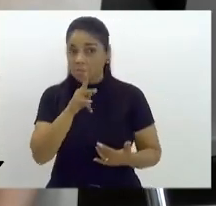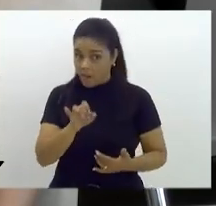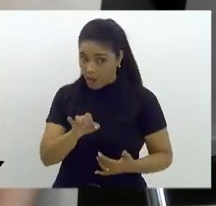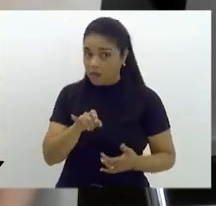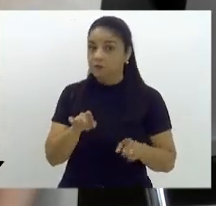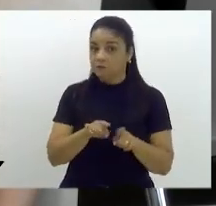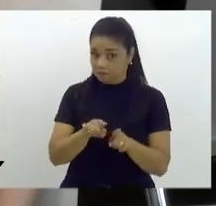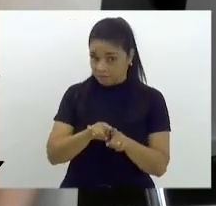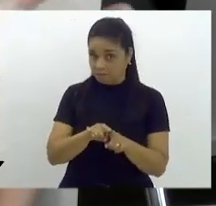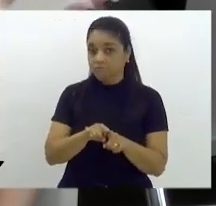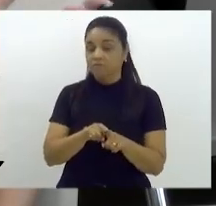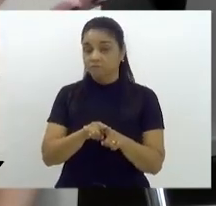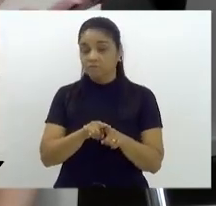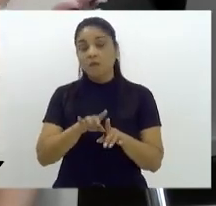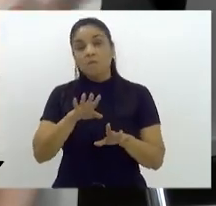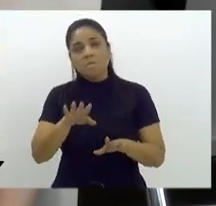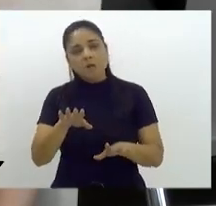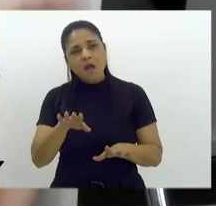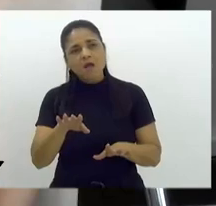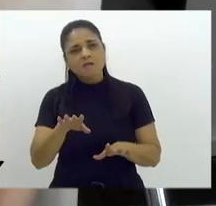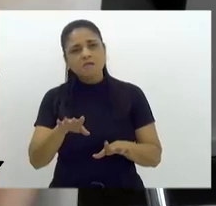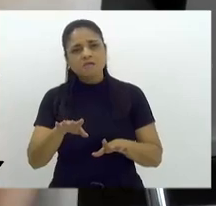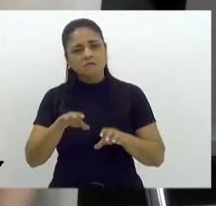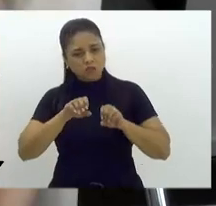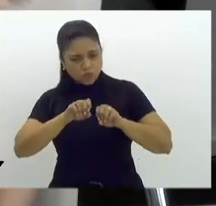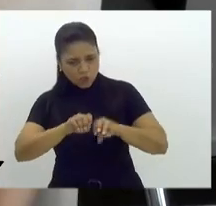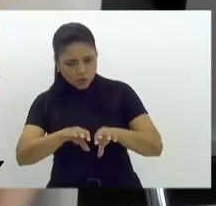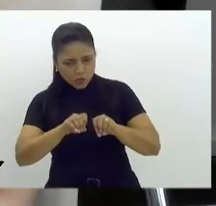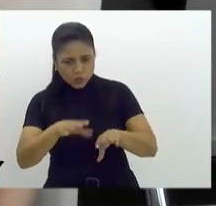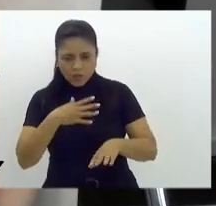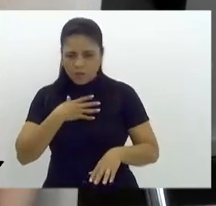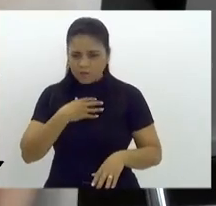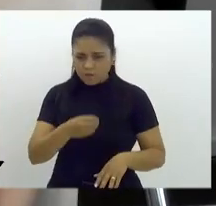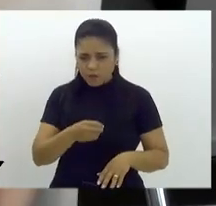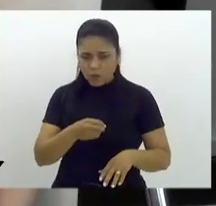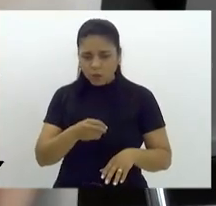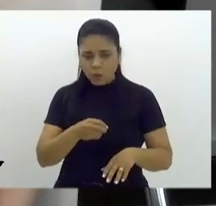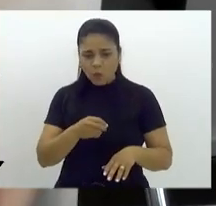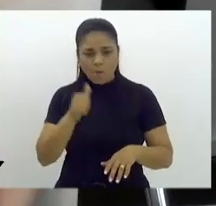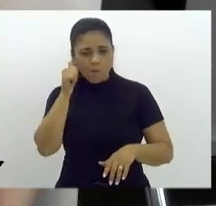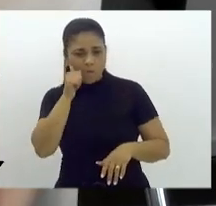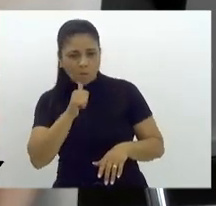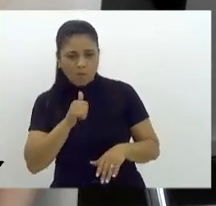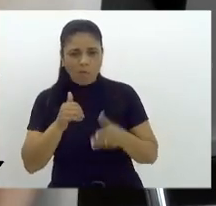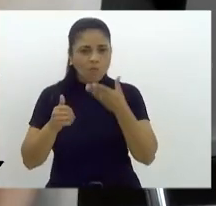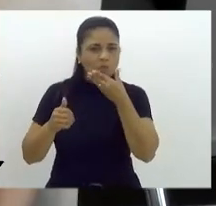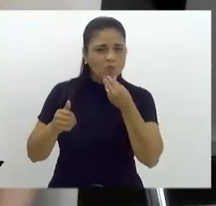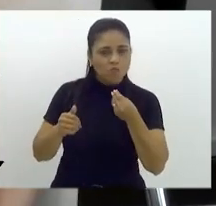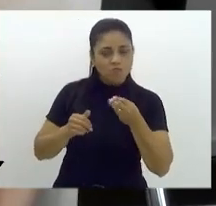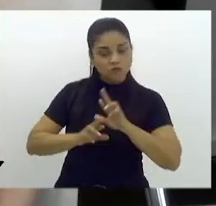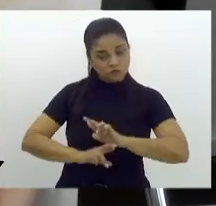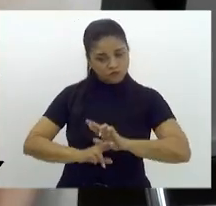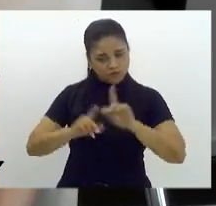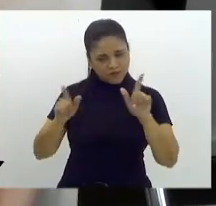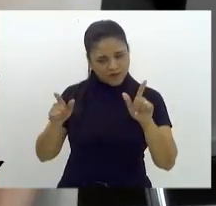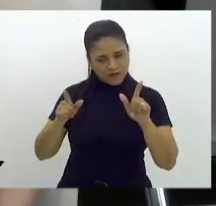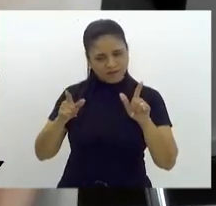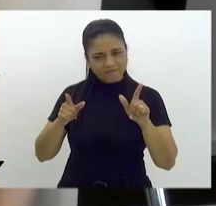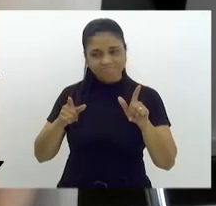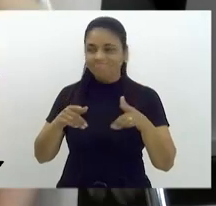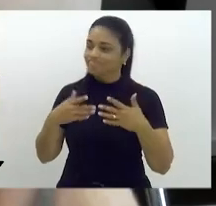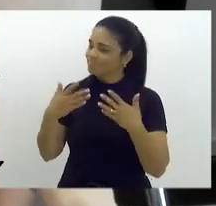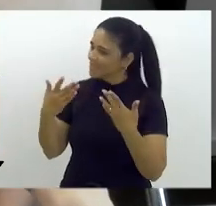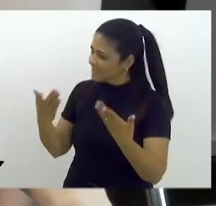mas a gente cria educa os nossos filhos mulheres e homens de forma diferente olha que coisa eu falei pois é é isso